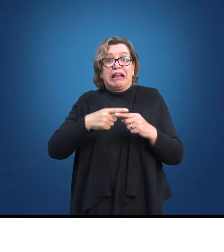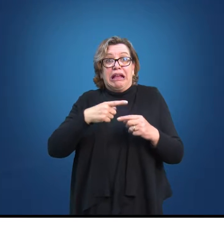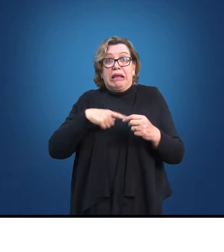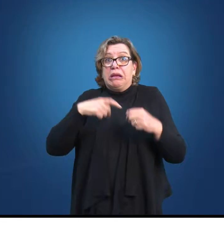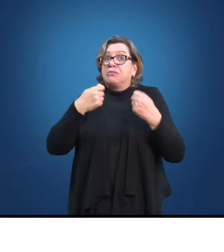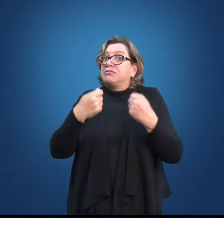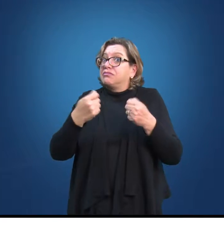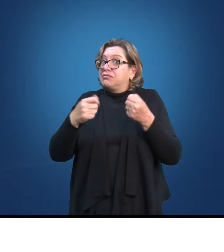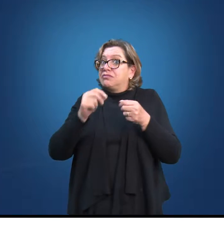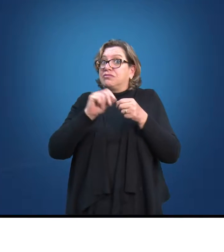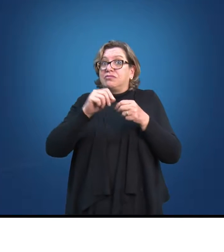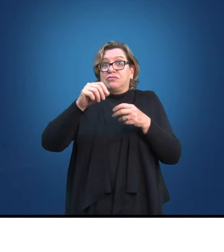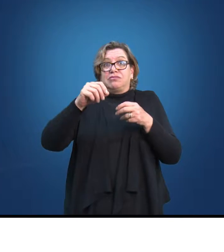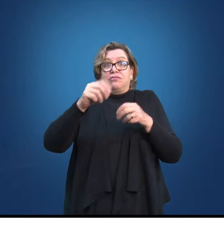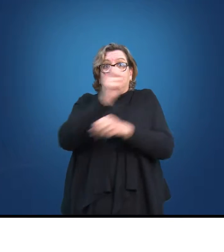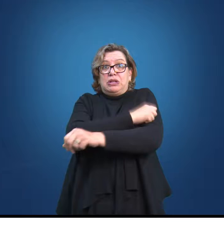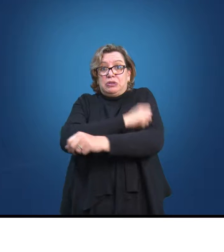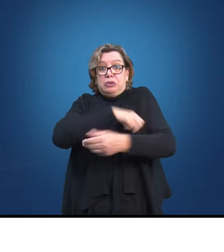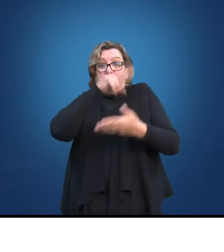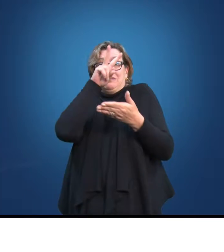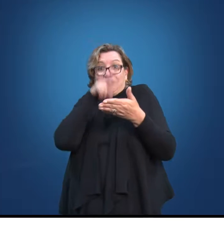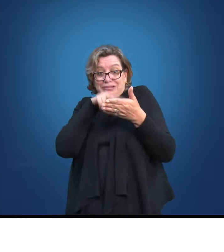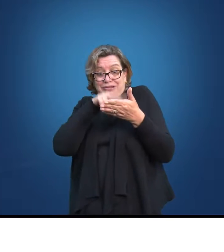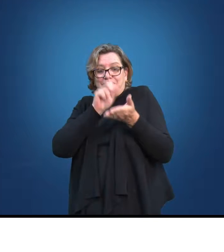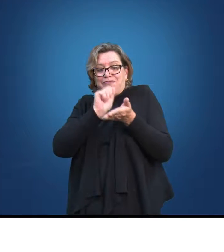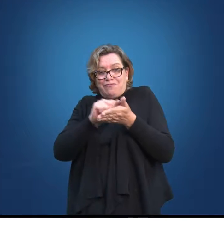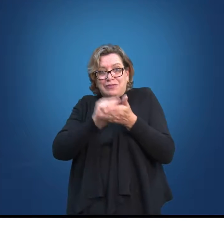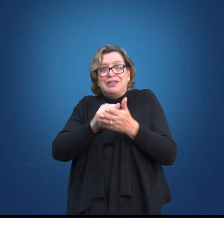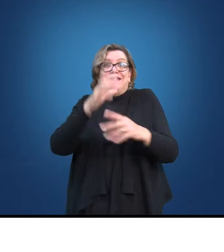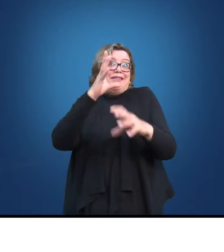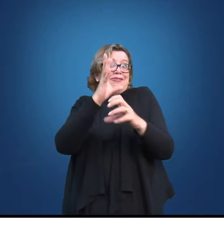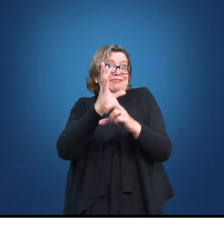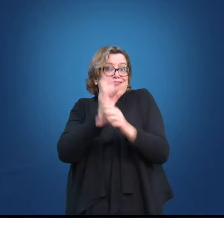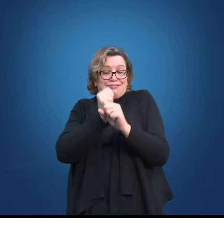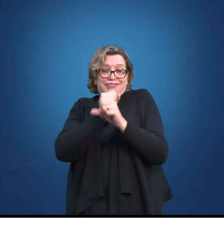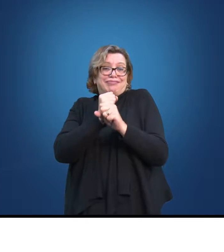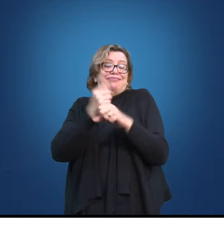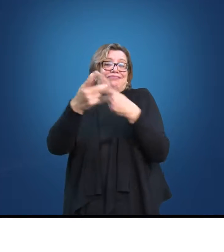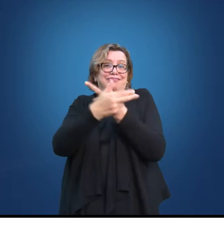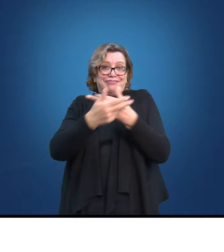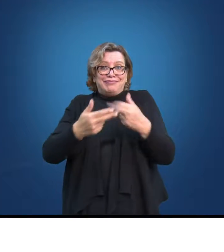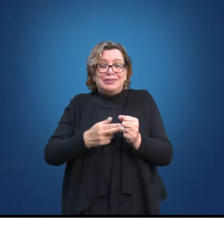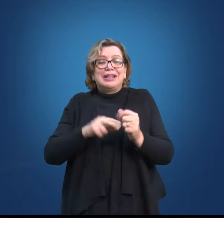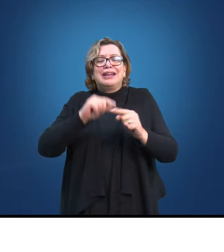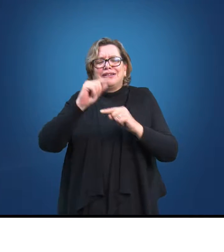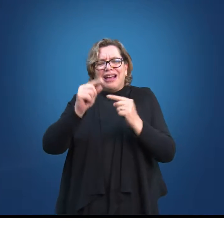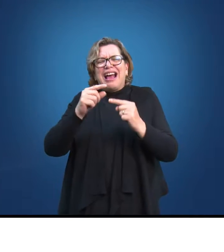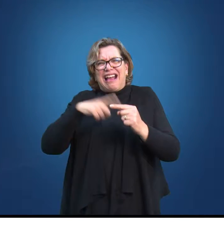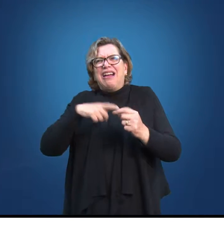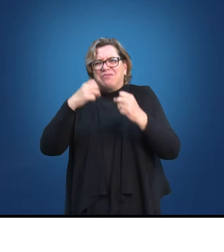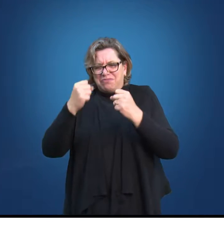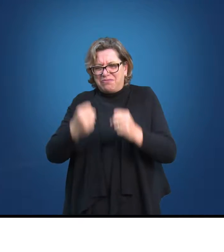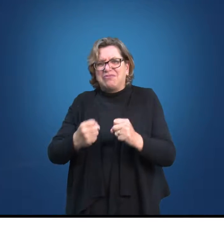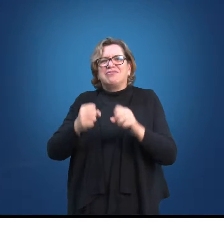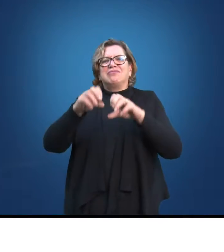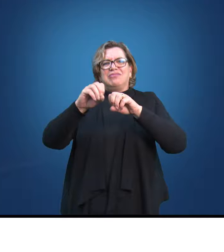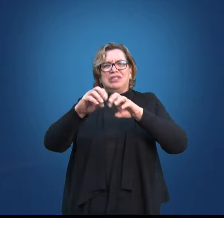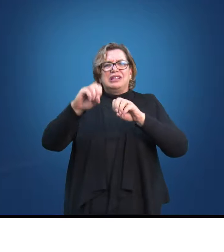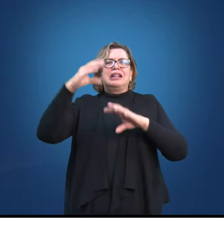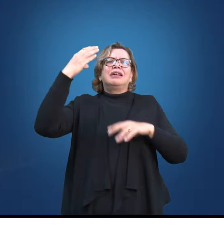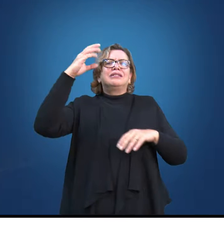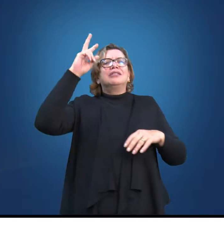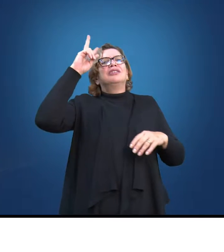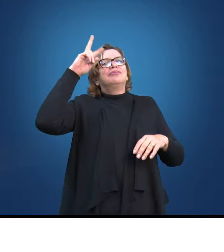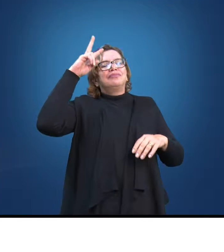necessidade de fazer com que o meu aluno aprenda a ler, a escrever, a calcular e depois, quando sobra um tempo, eu vou trabalhar com as